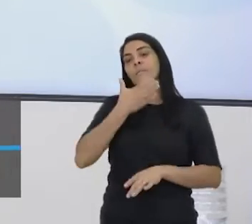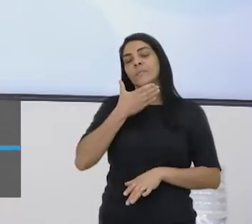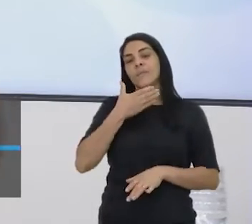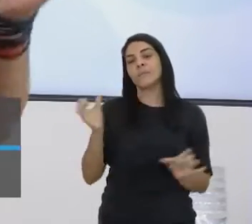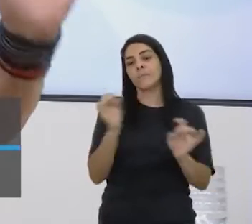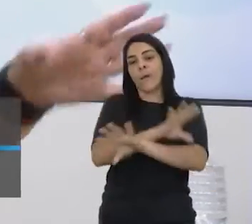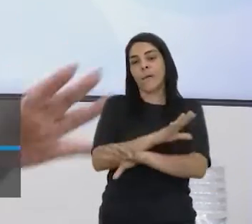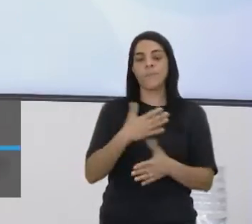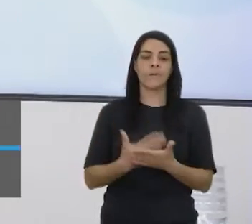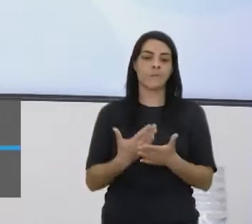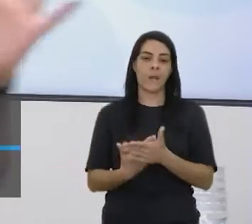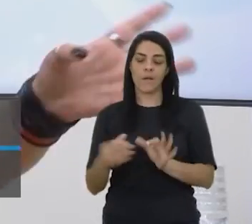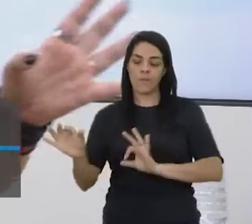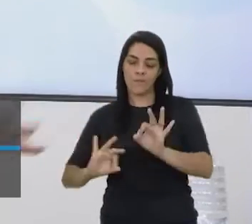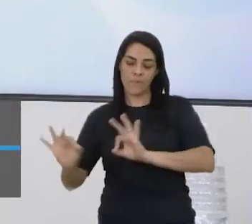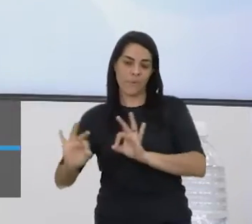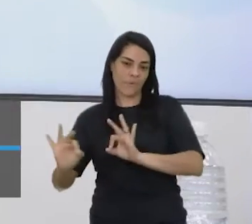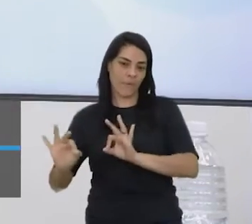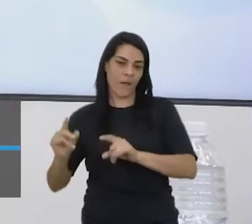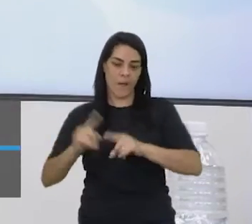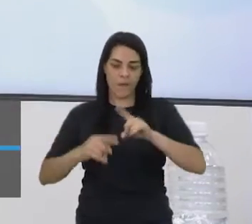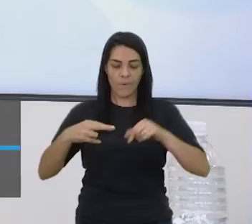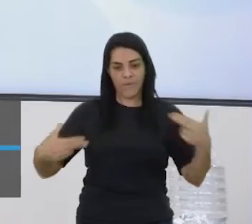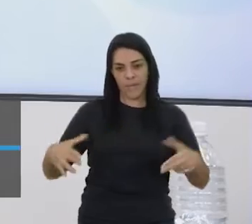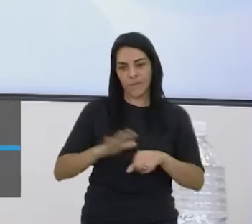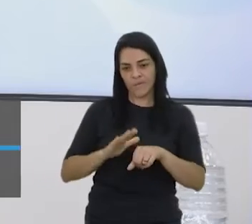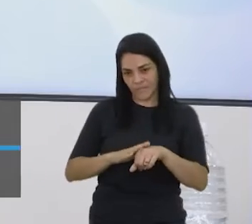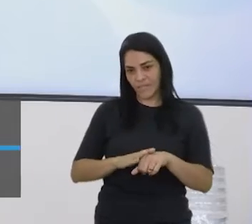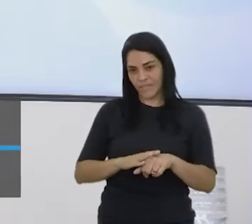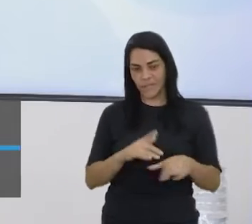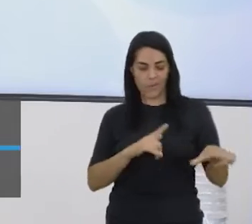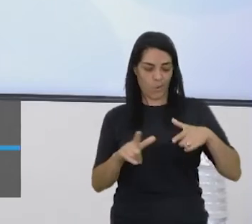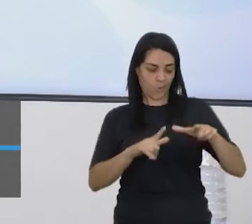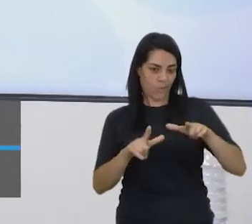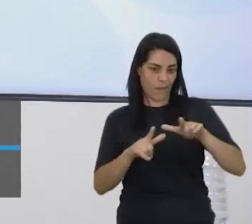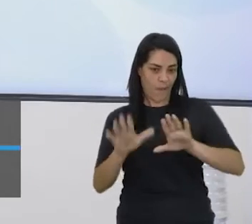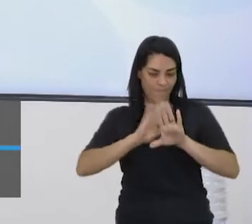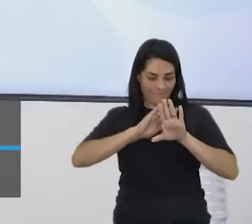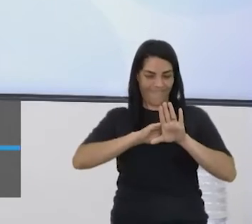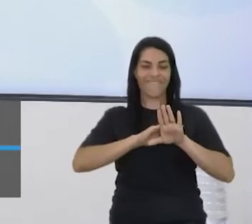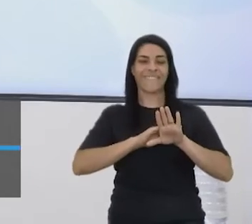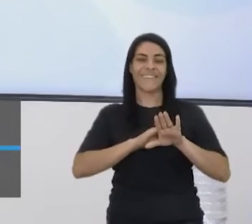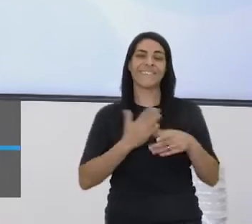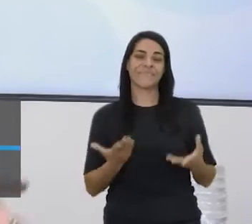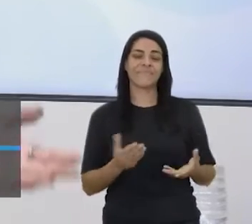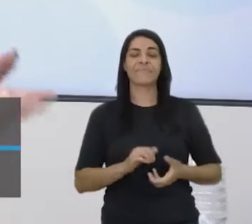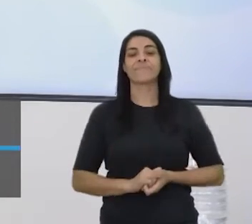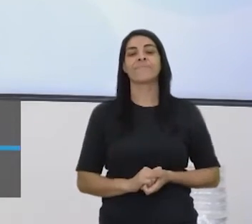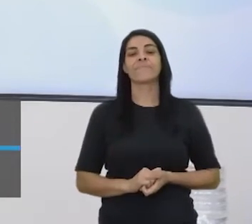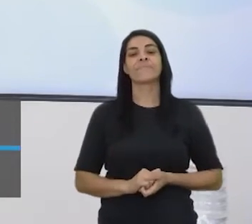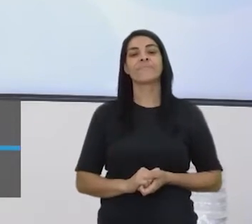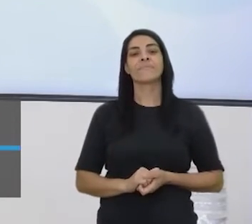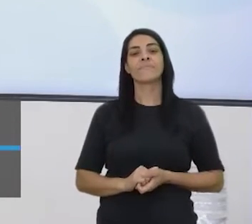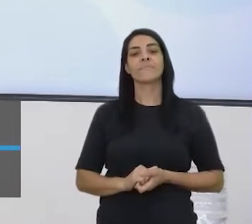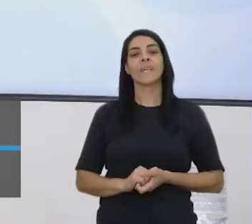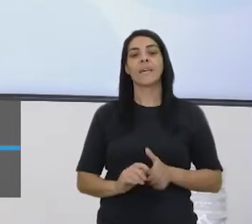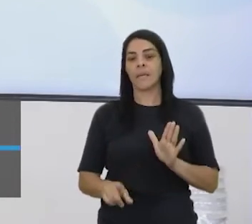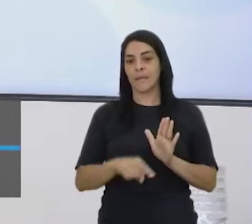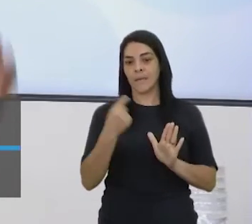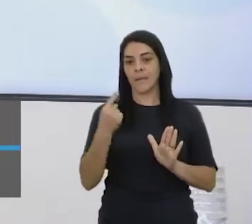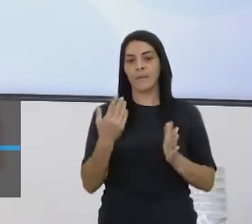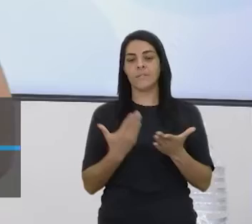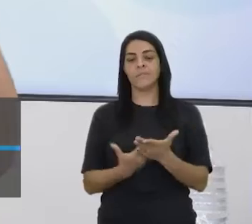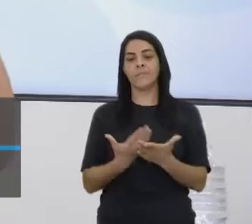preparar material Enfim fazer o nosso trabalho aqui é burocrático e hoje essa é minha primeira aula